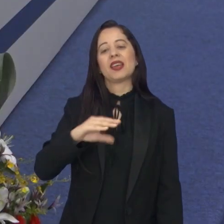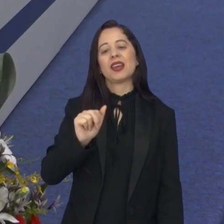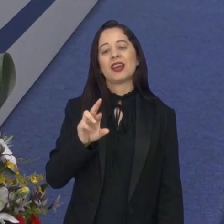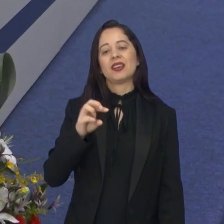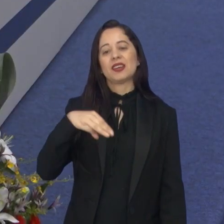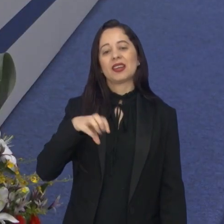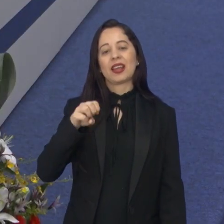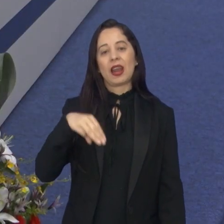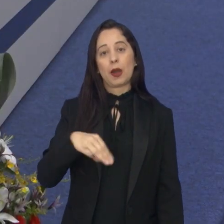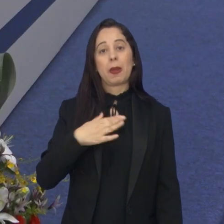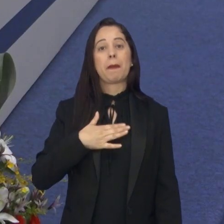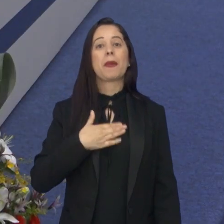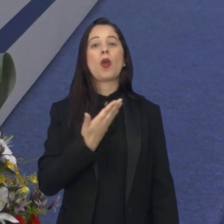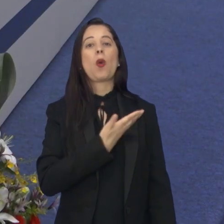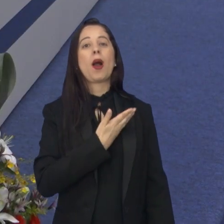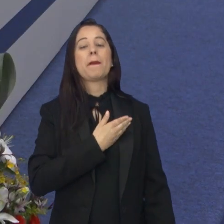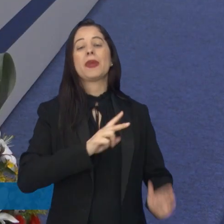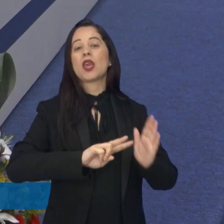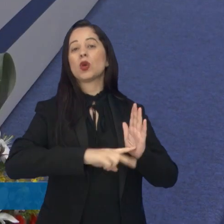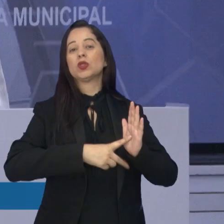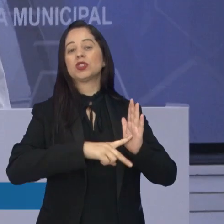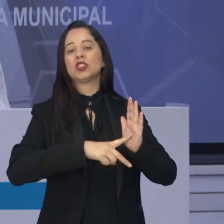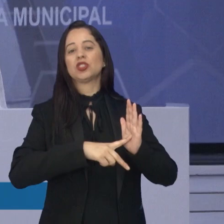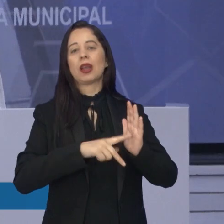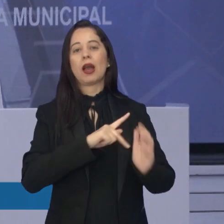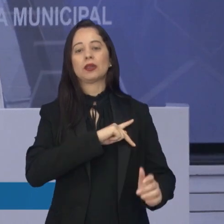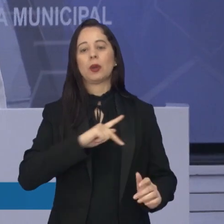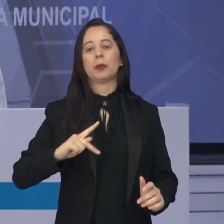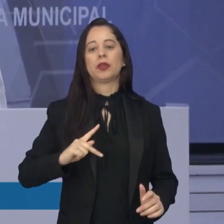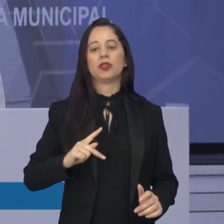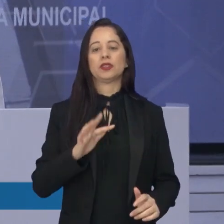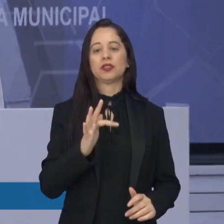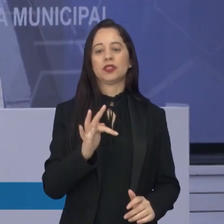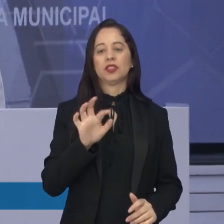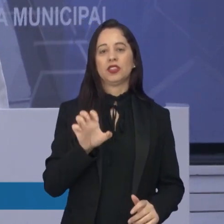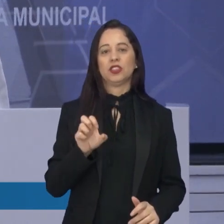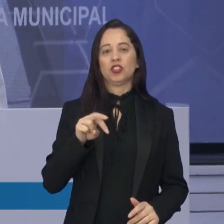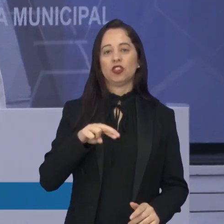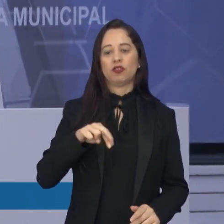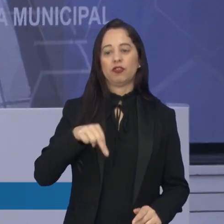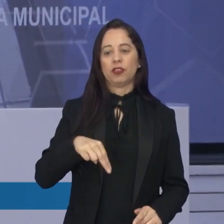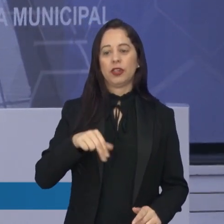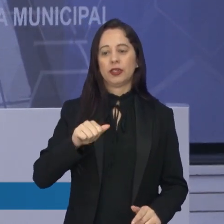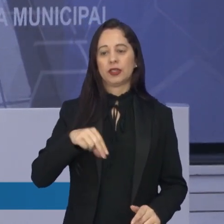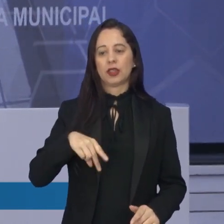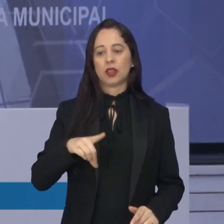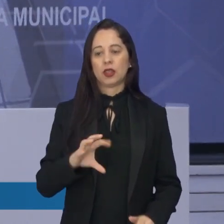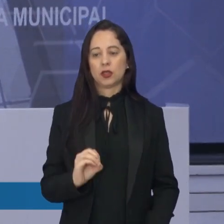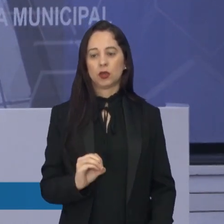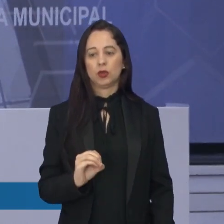colega do sindicato, presidente do sindicato, Fernando Moraes.